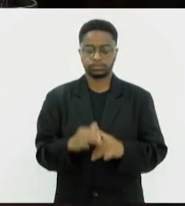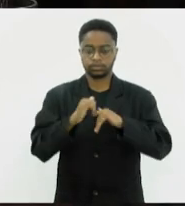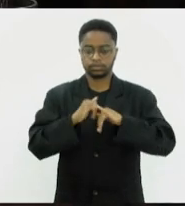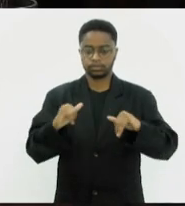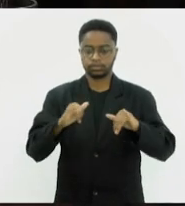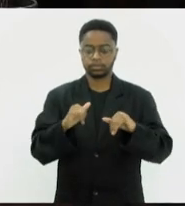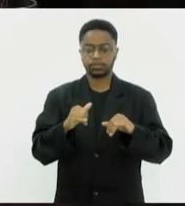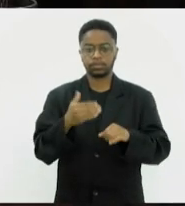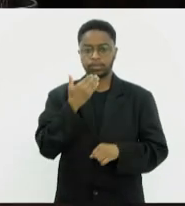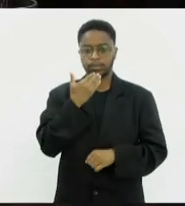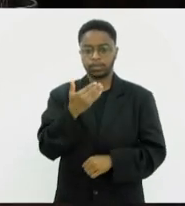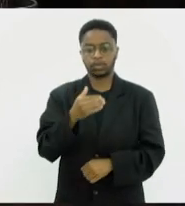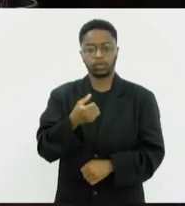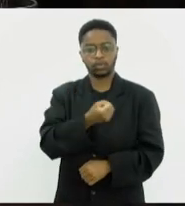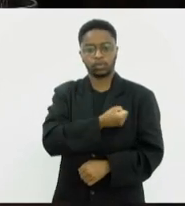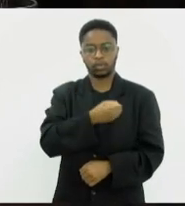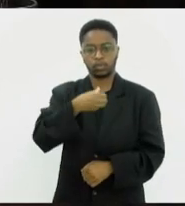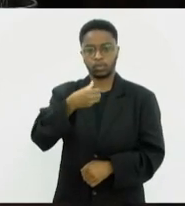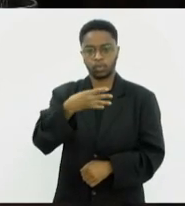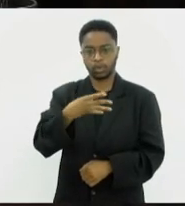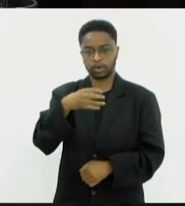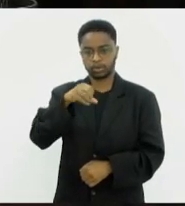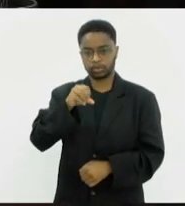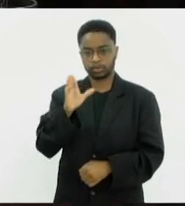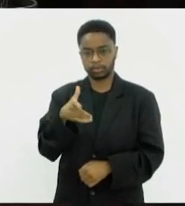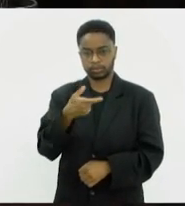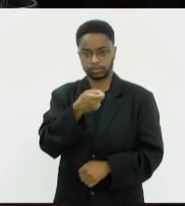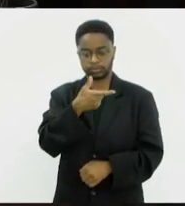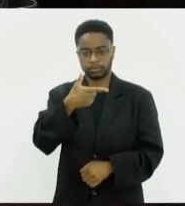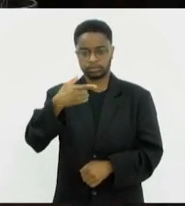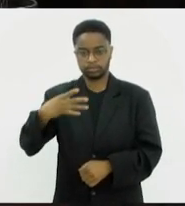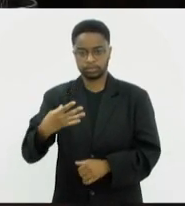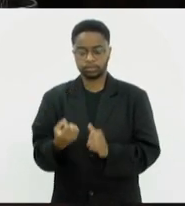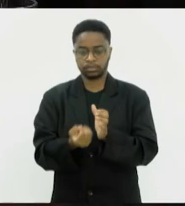Anuncio o requerimento número 49 de 2024, de